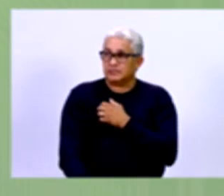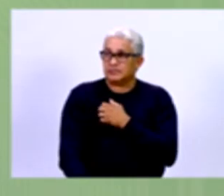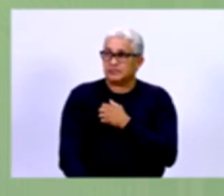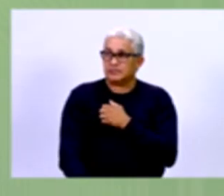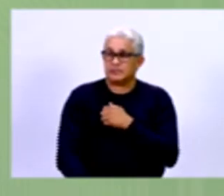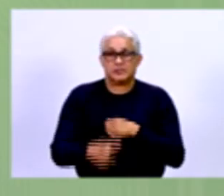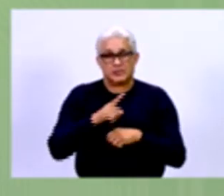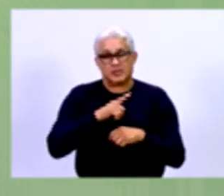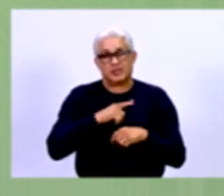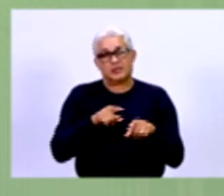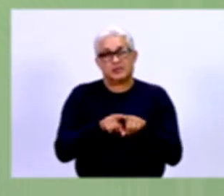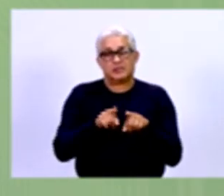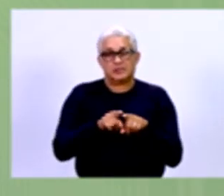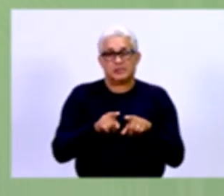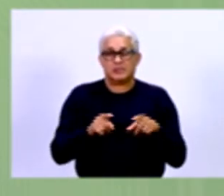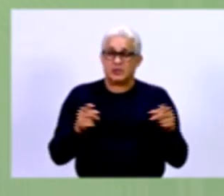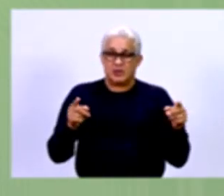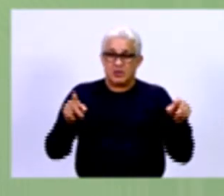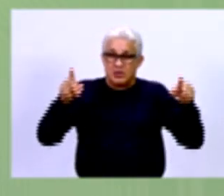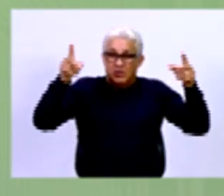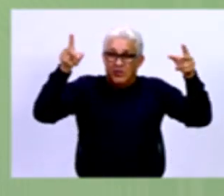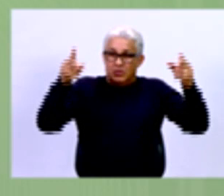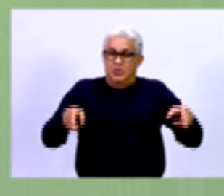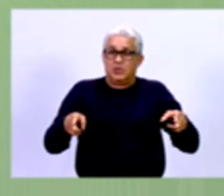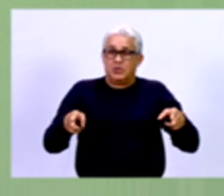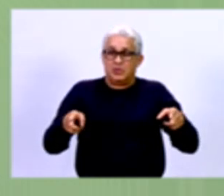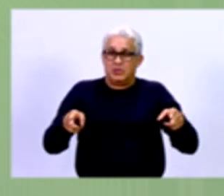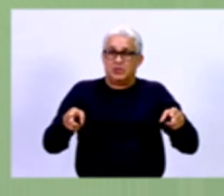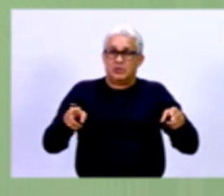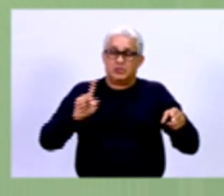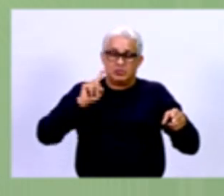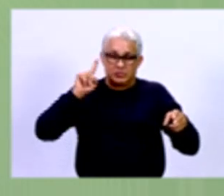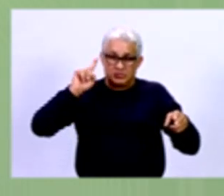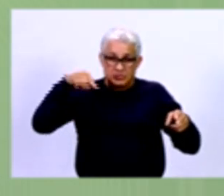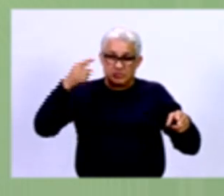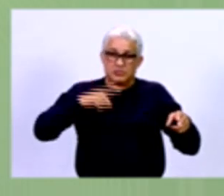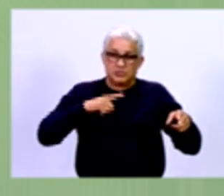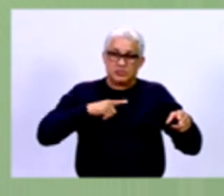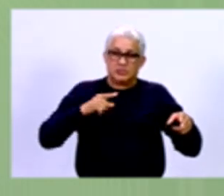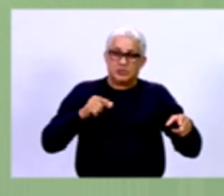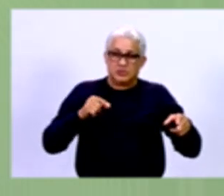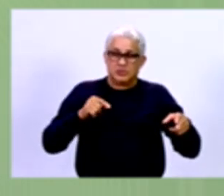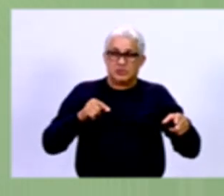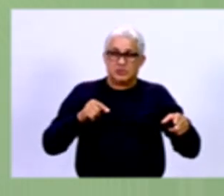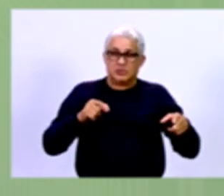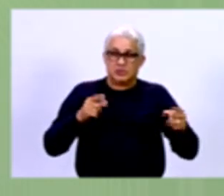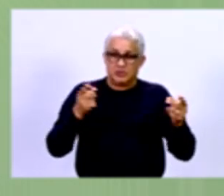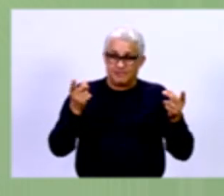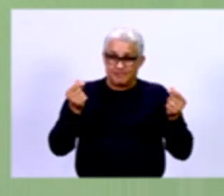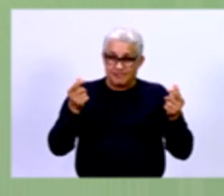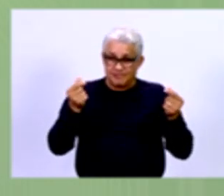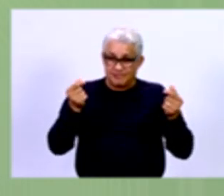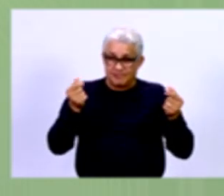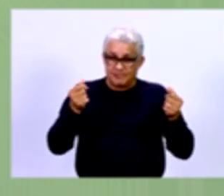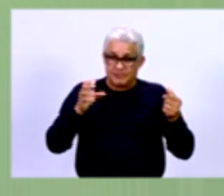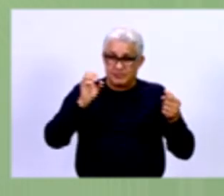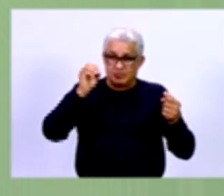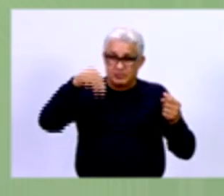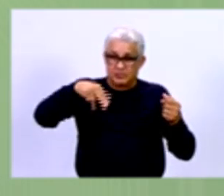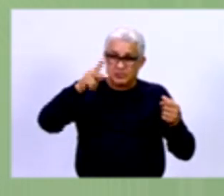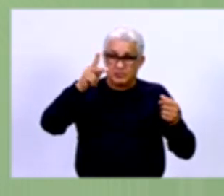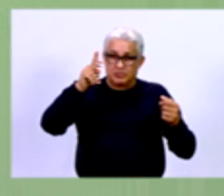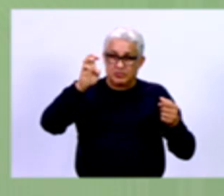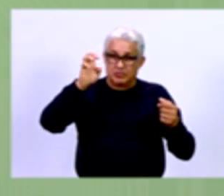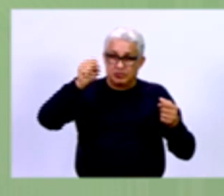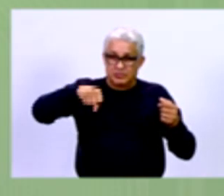vai ter essa igualar, depois que a gente teve a movimentação de capital compensatório.